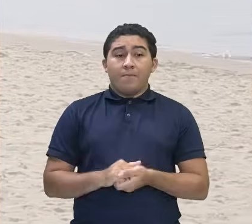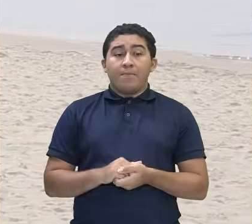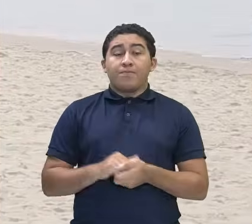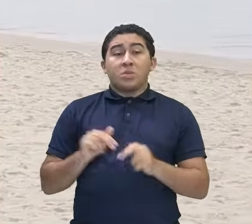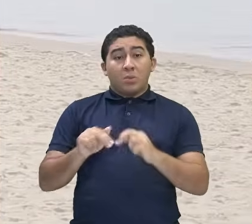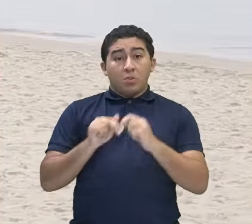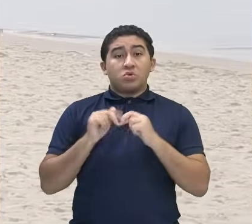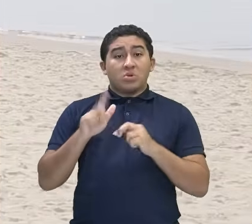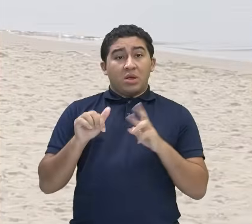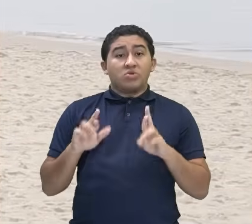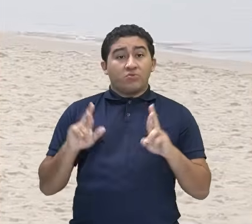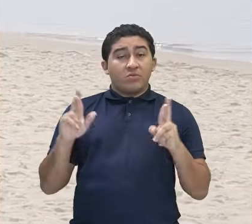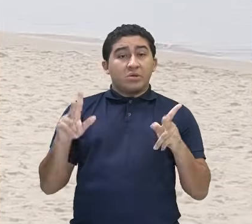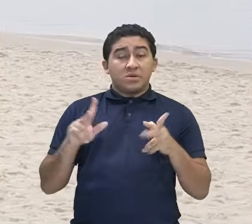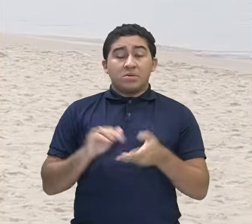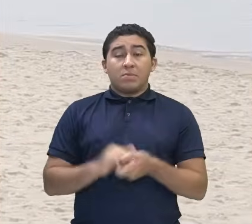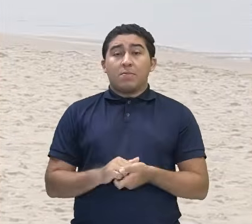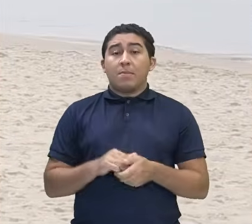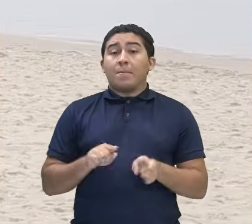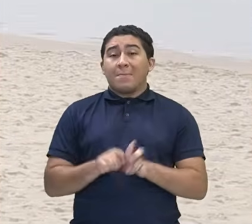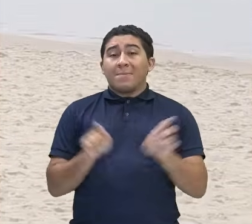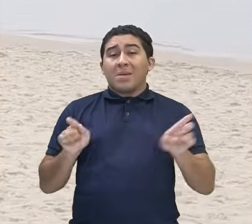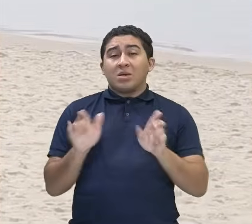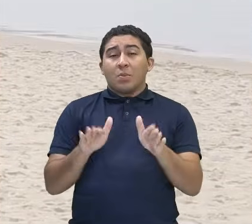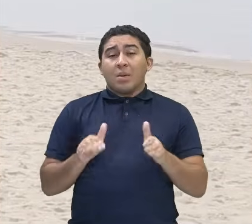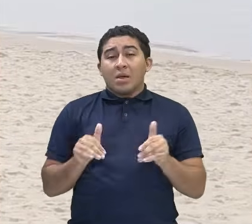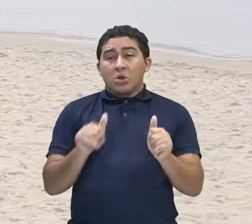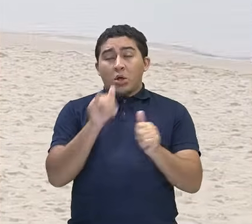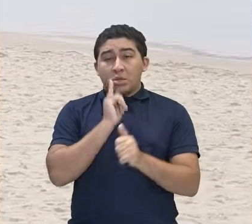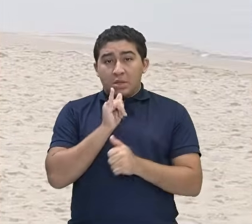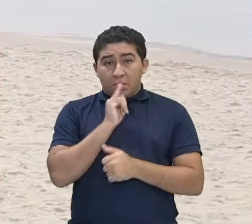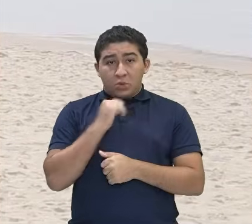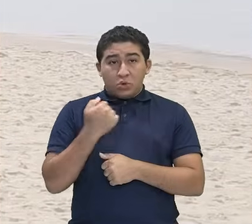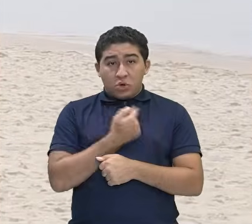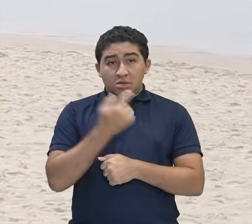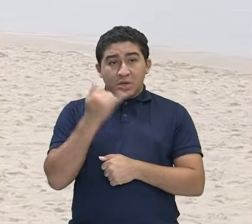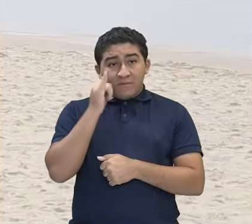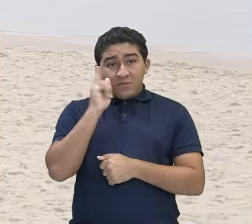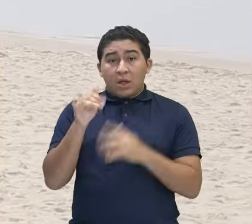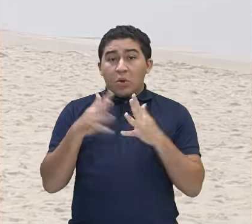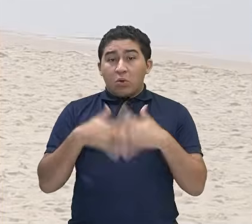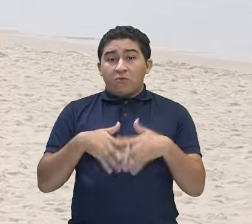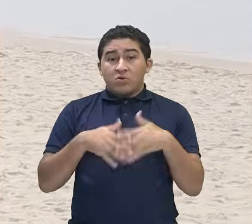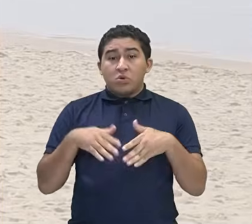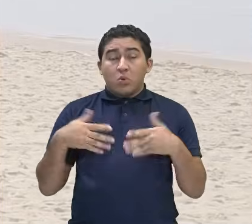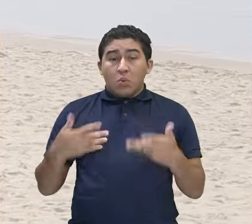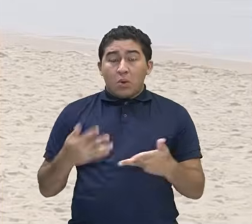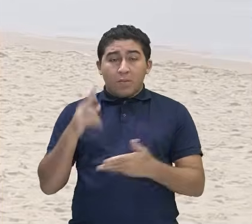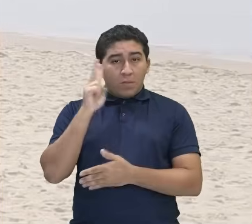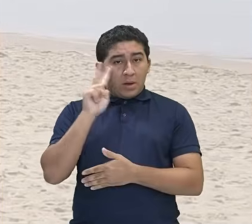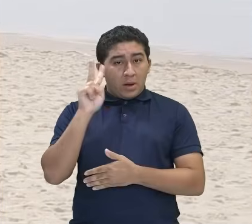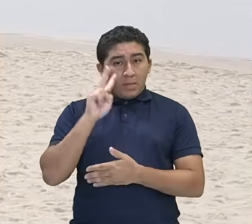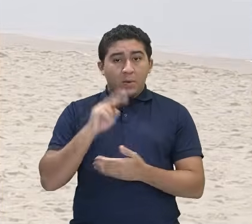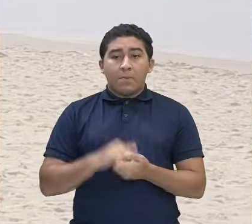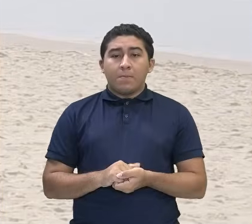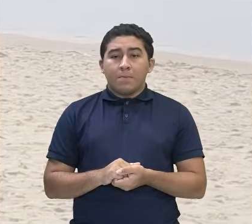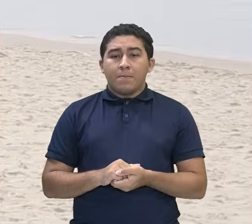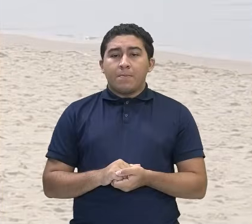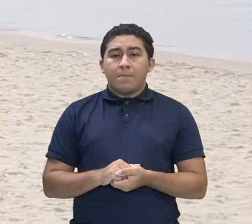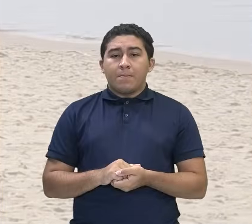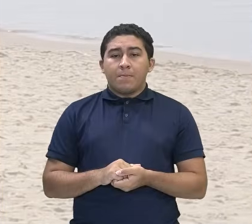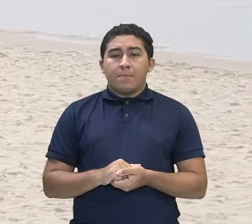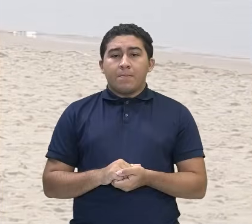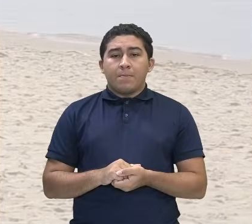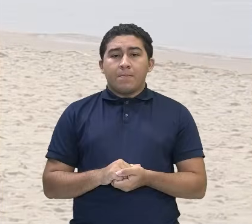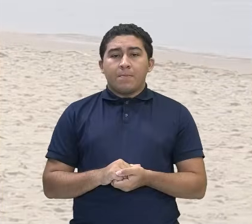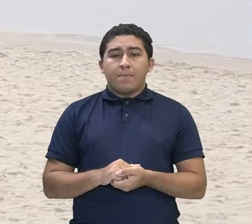ser diferente. Mas o melhor exemplo para a gente não confundir mais, lembrem-se da